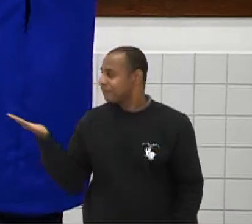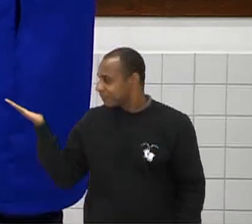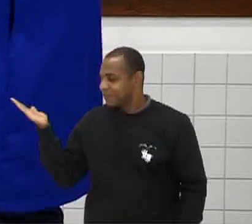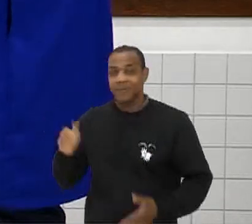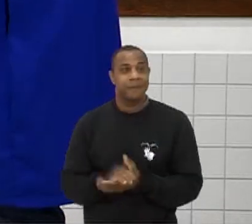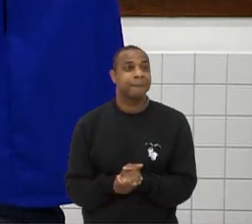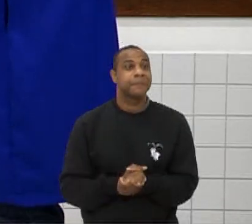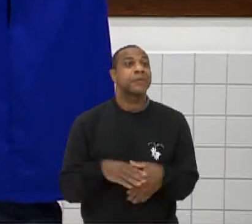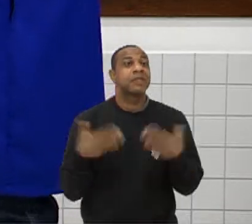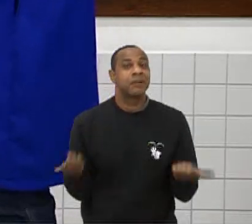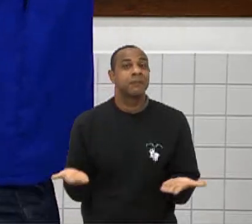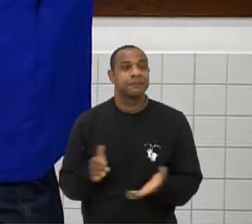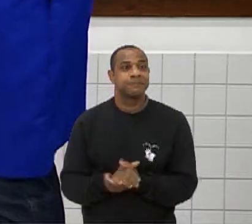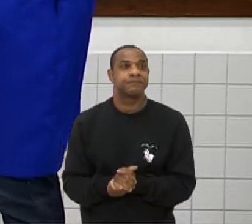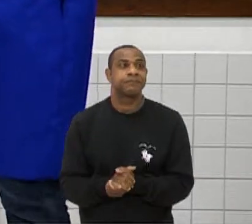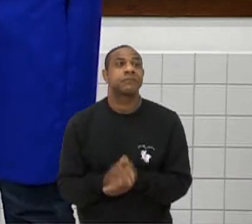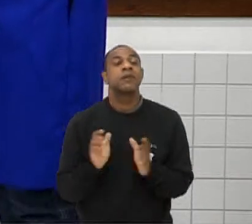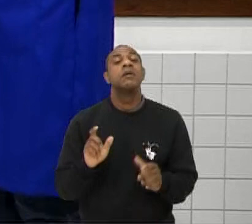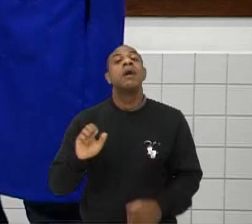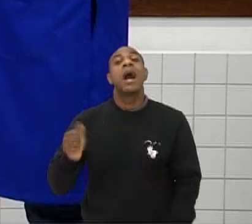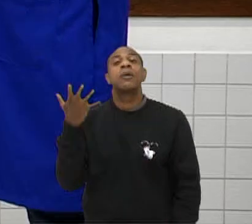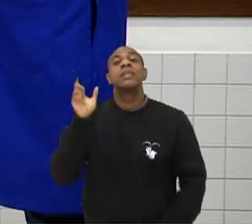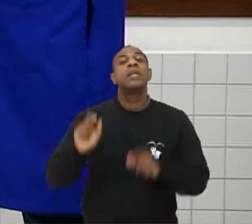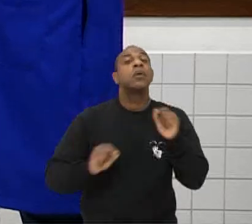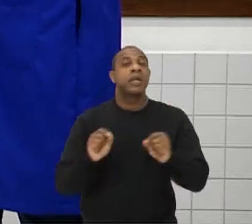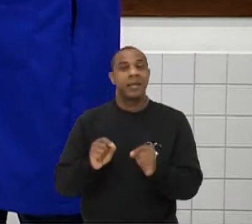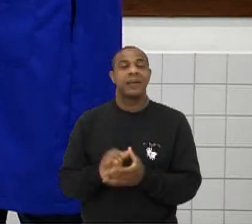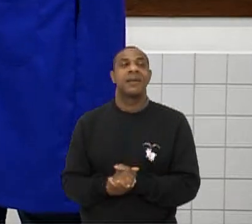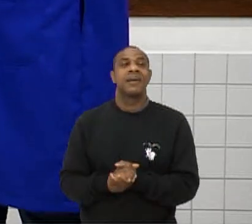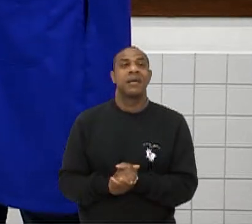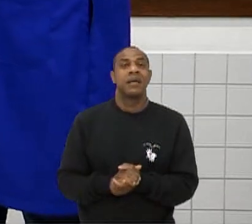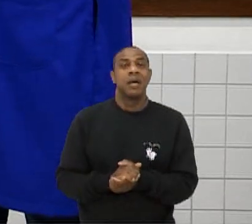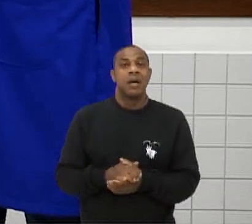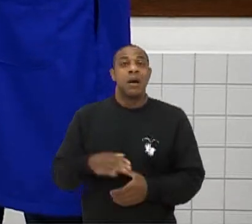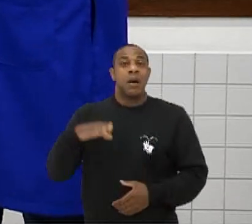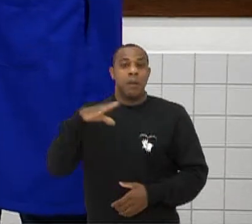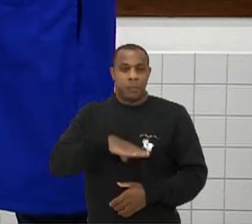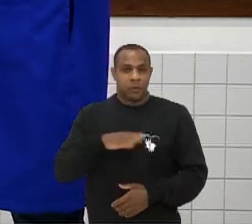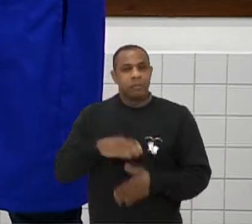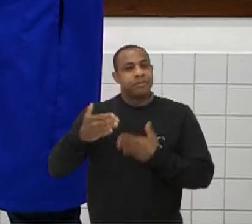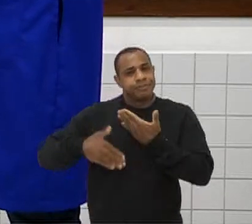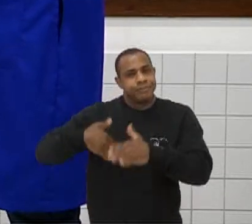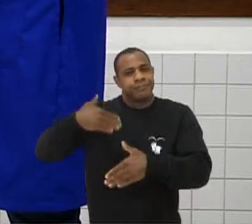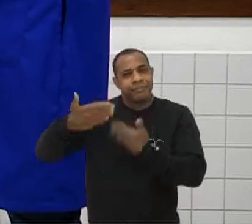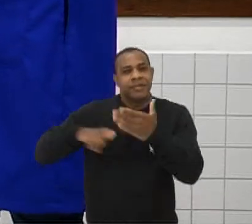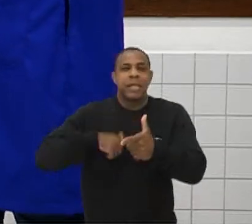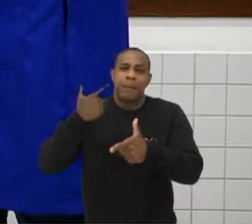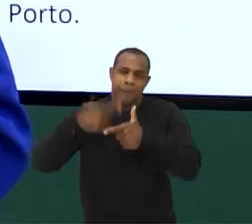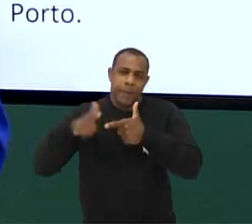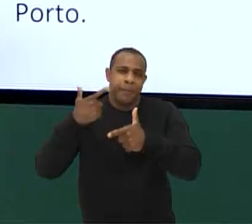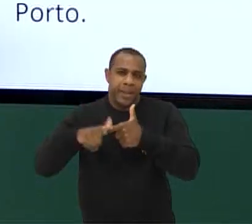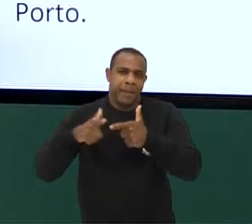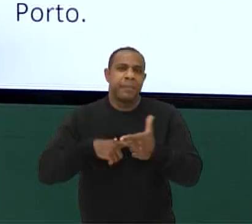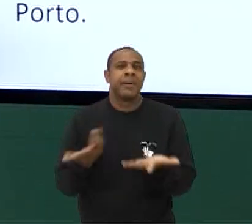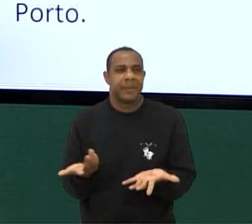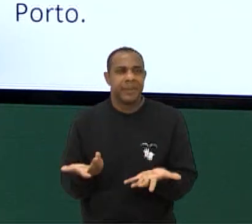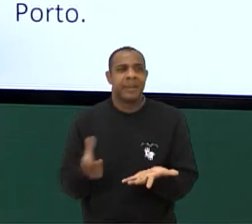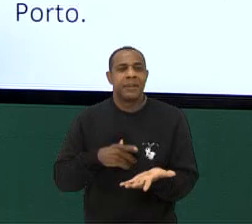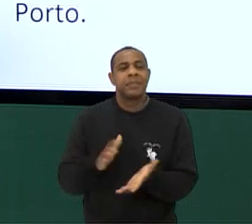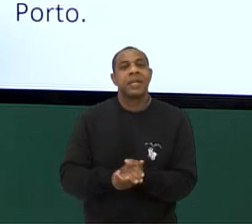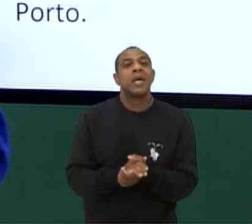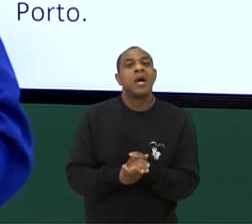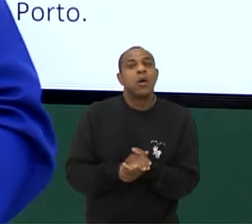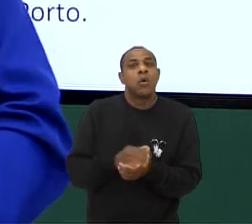E, então, o que vai acontecer? Portugal, com o tempo, ele vai começar a ter problemas com isso. Porque quando foi desocupado, o Dom João